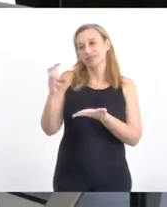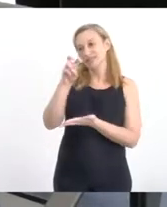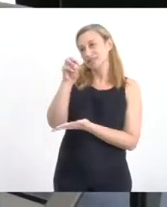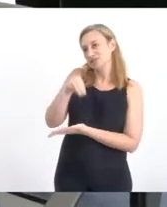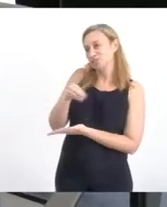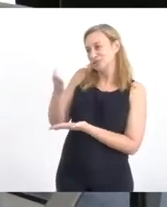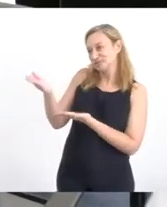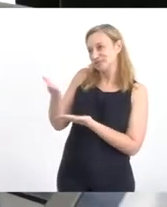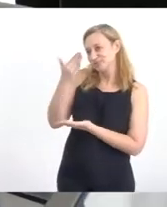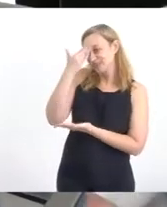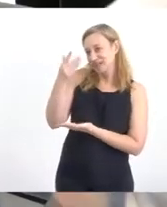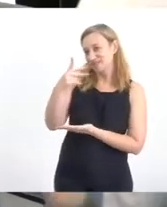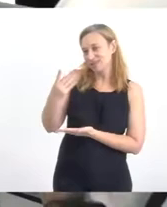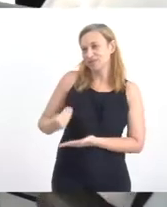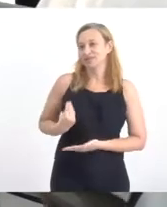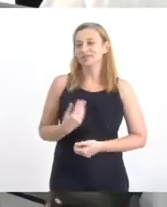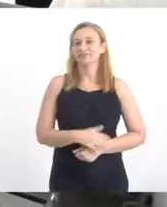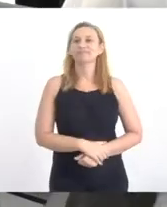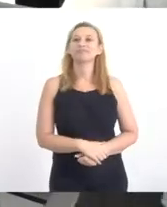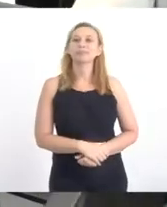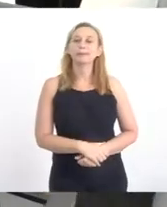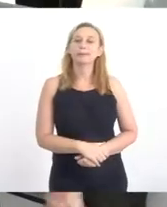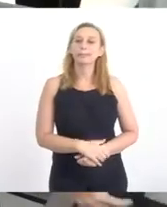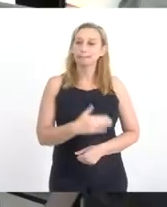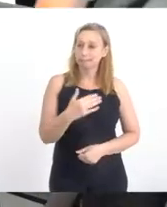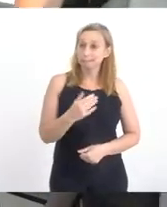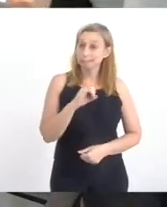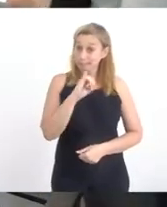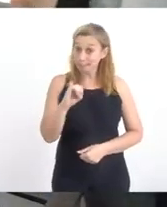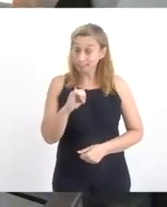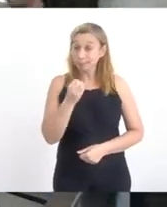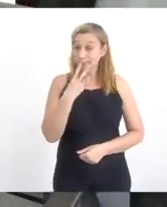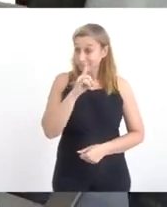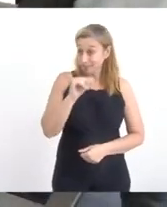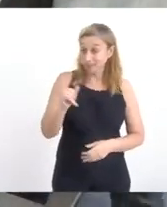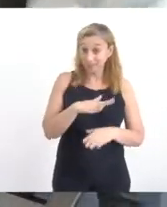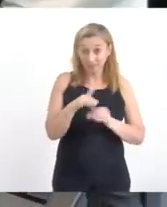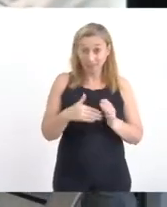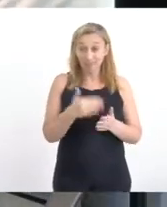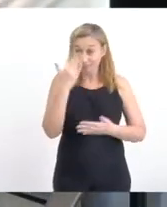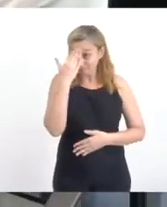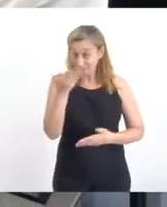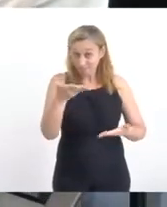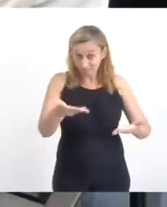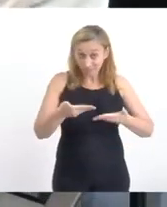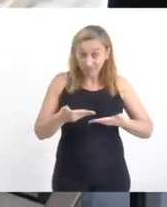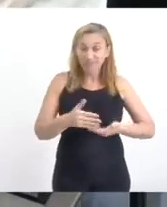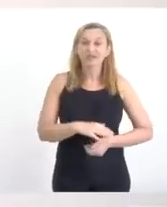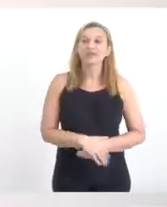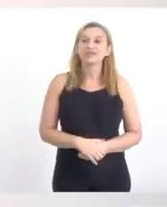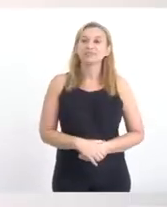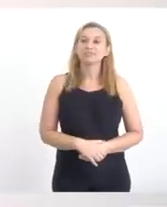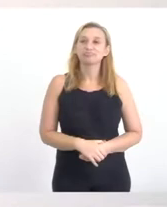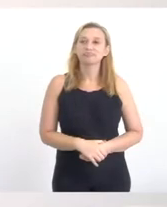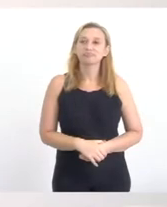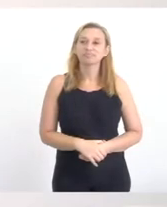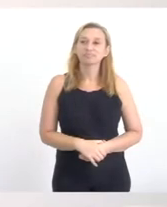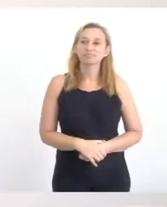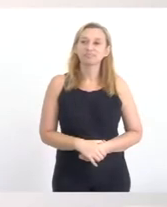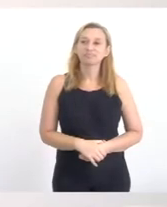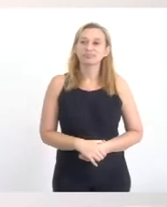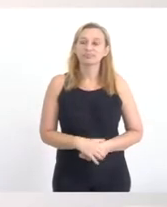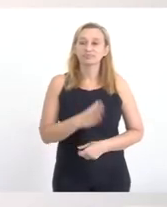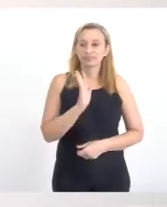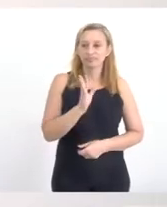dispõe de cinco minutos Muito obrigado pela sua presença Oi bom dia a todos Obrigado pelo convite é